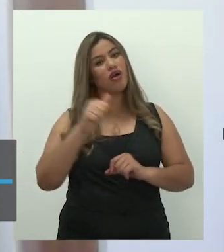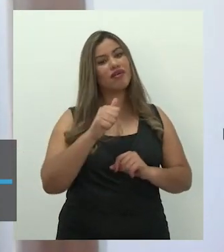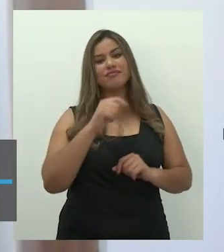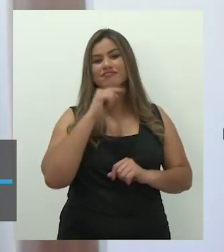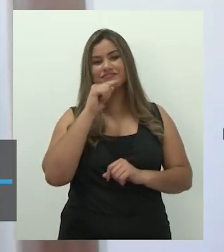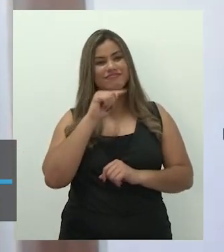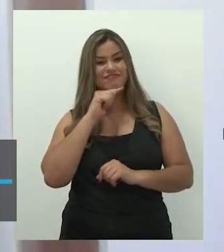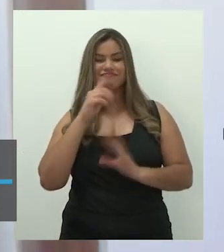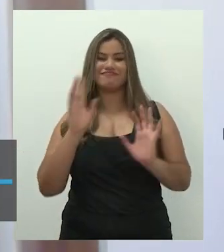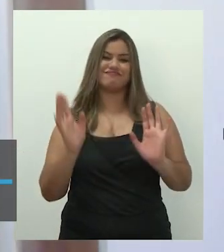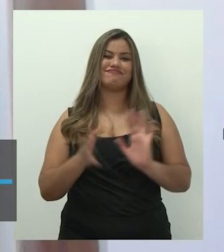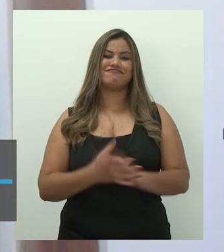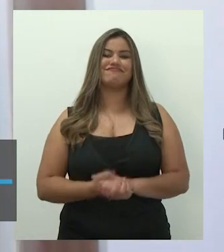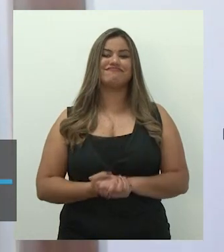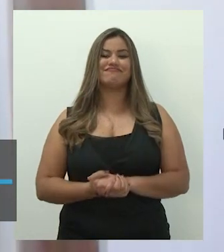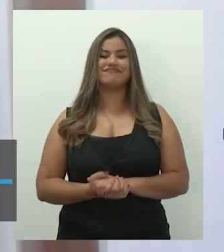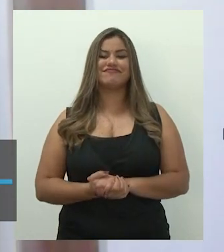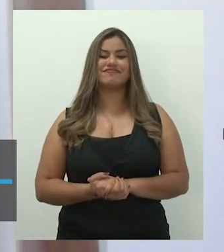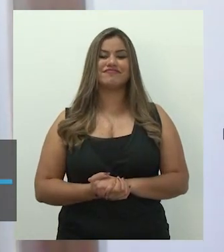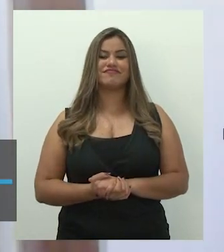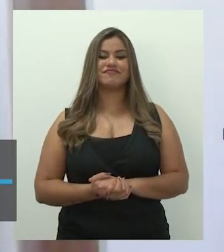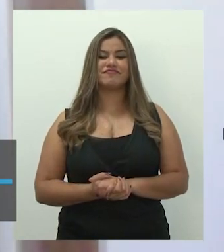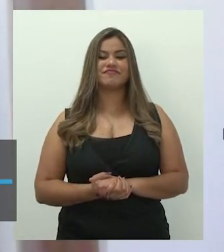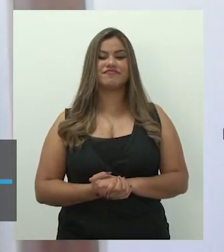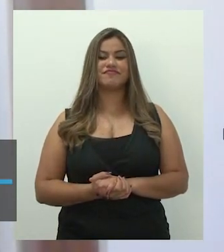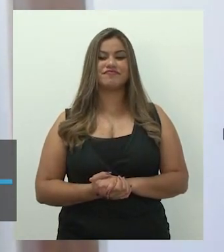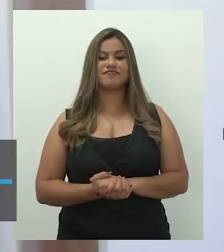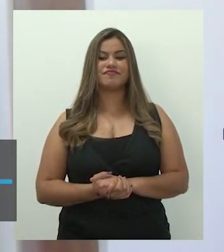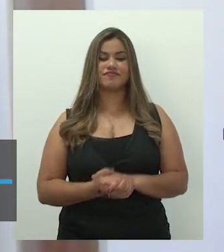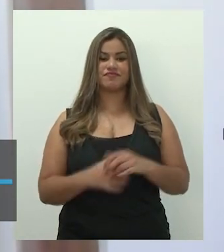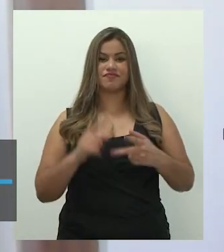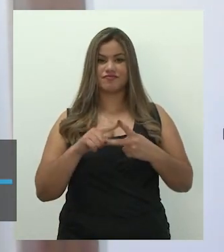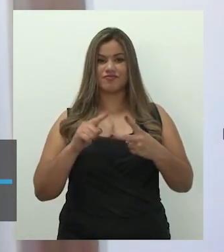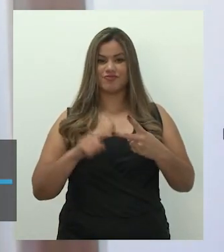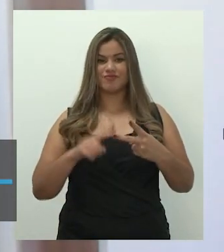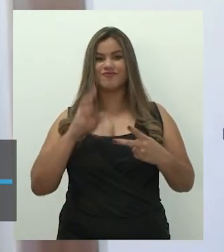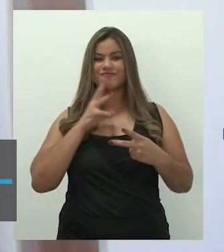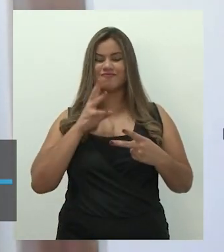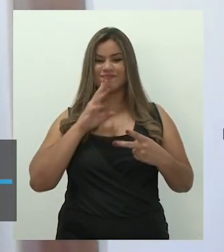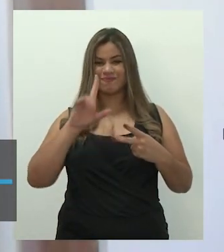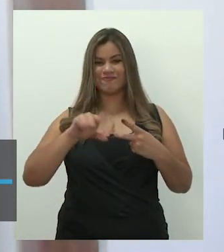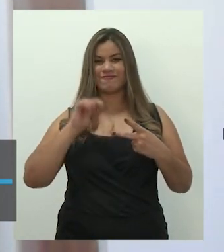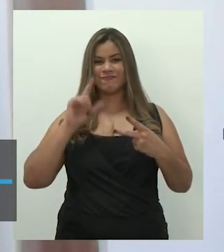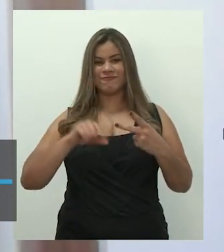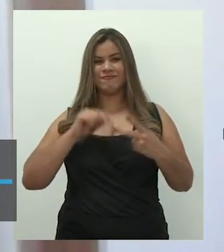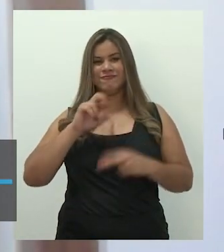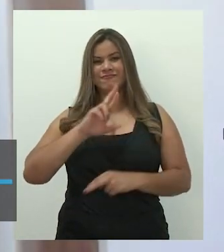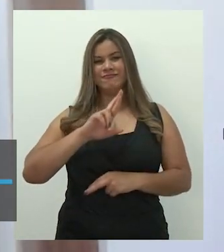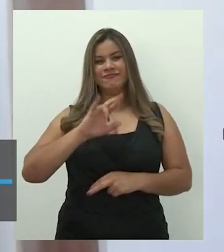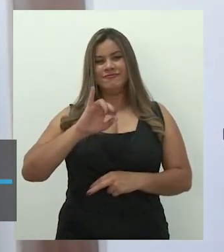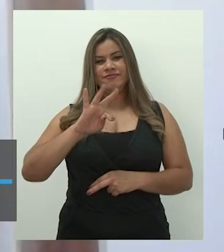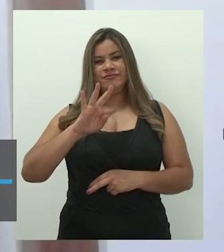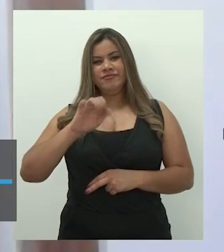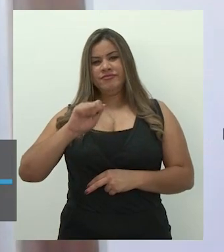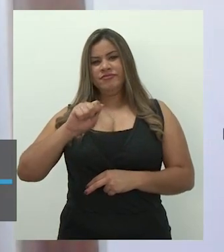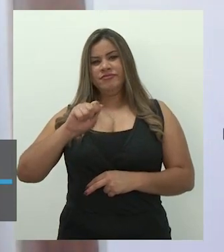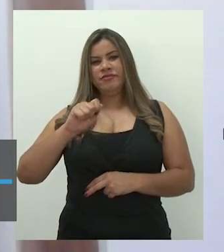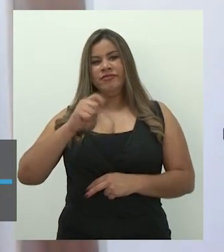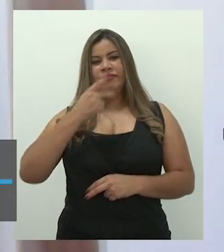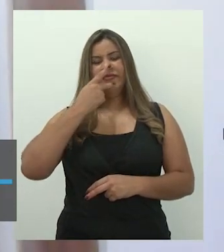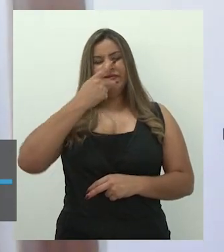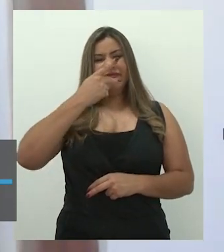Não existe isso nesse momento. E aí eu vou falar mais 2 aqui que eu achei muito bacana. A professora Rita, que fala que estimula